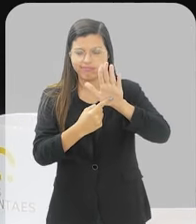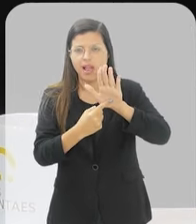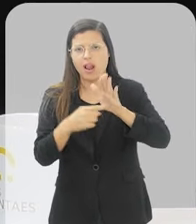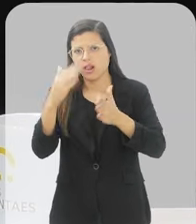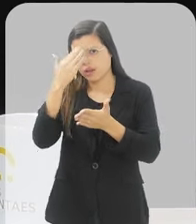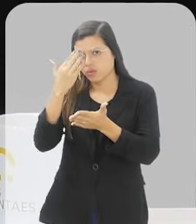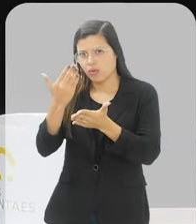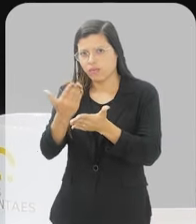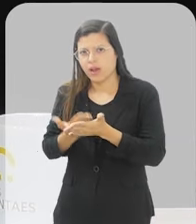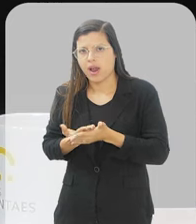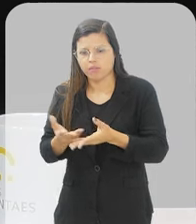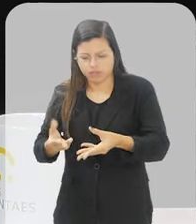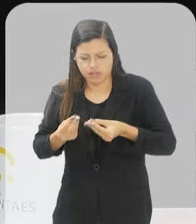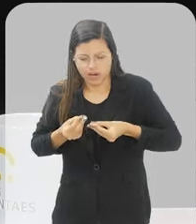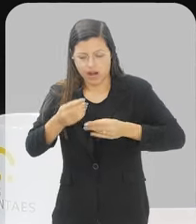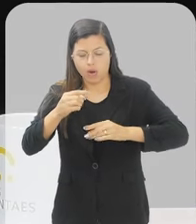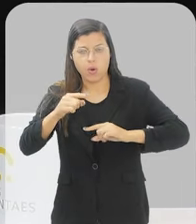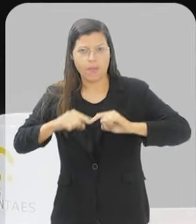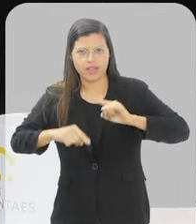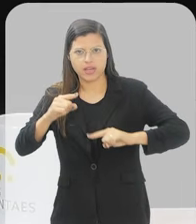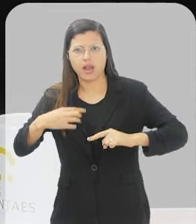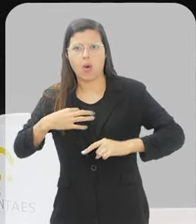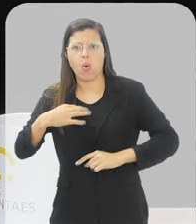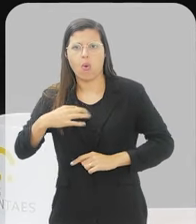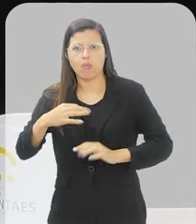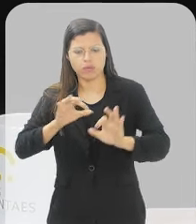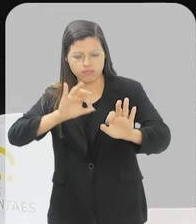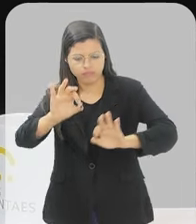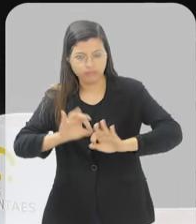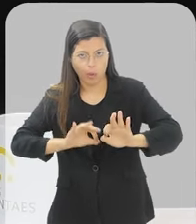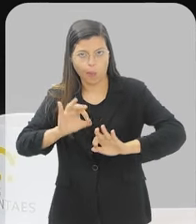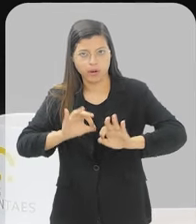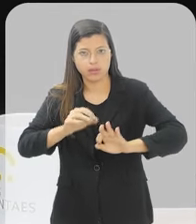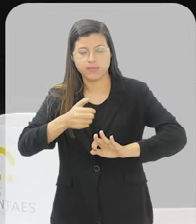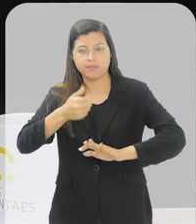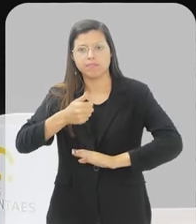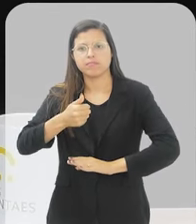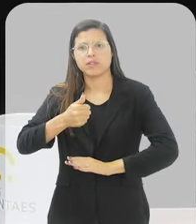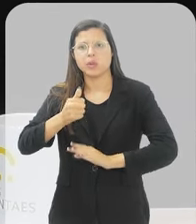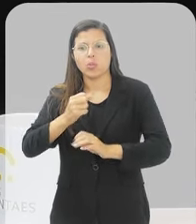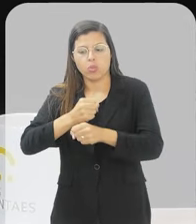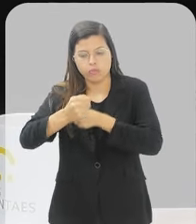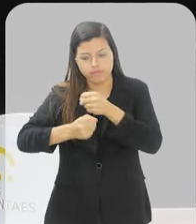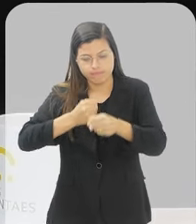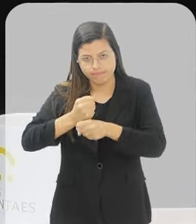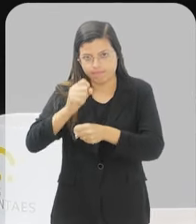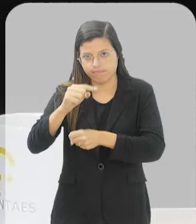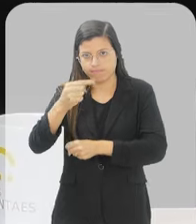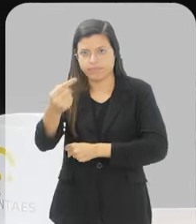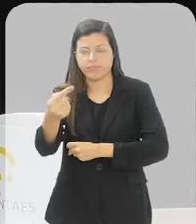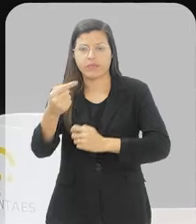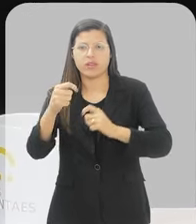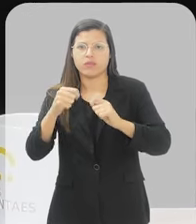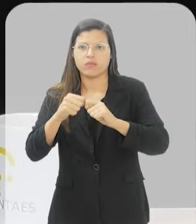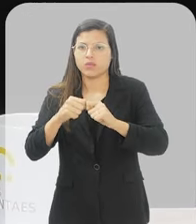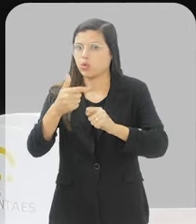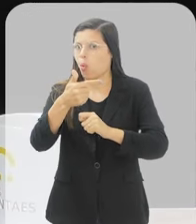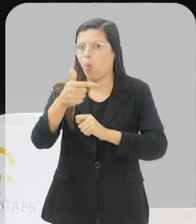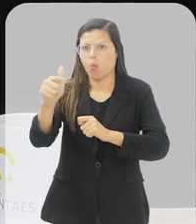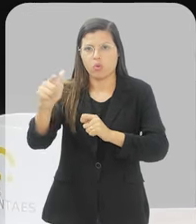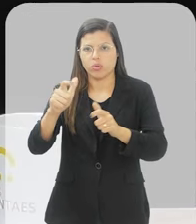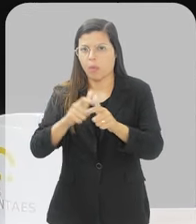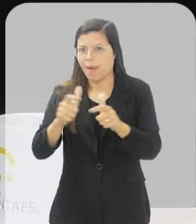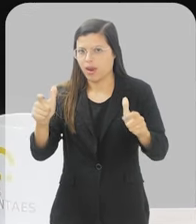eles confiaram, me entregaram o figurino, eu fui e fiz o primeiro figurino. Foi ok. No ano seguinte, já fiz um pouco